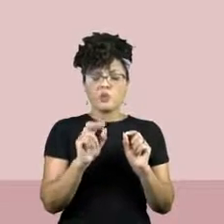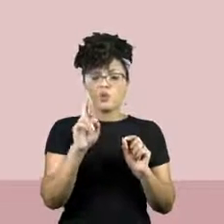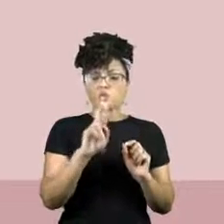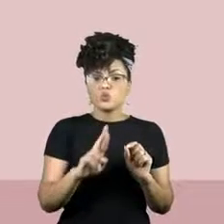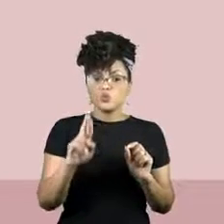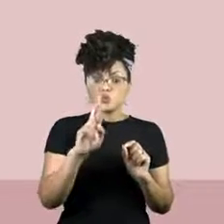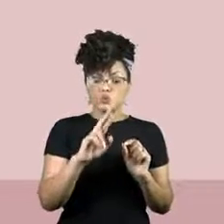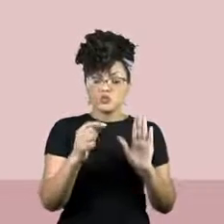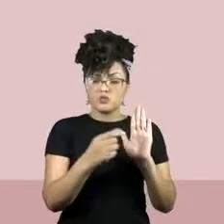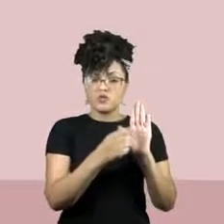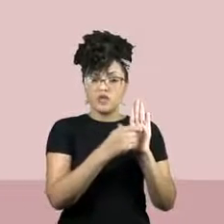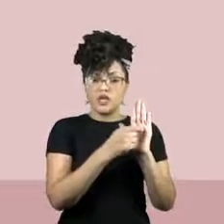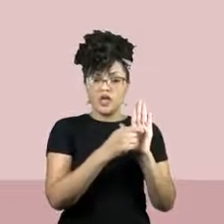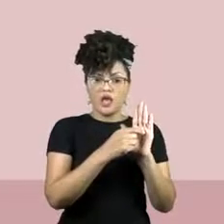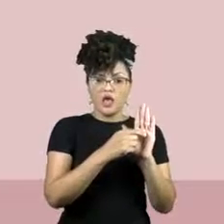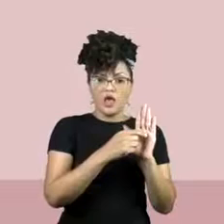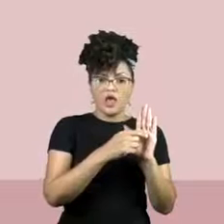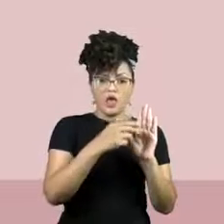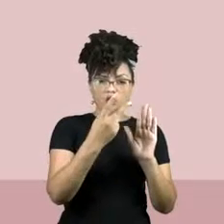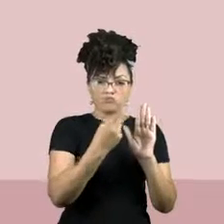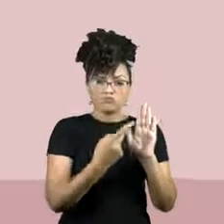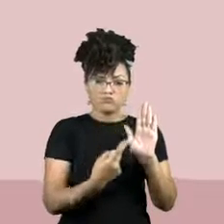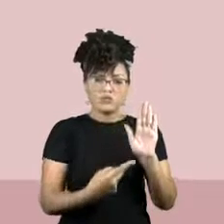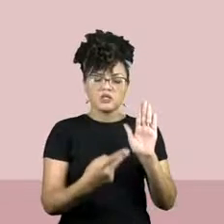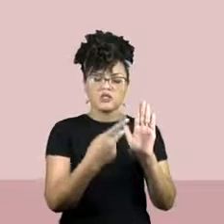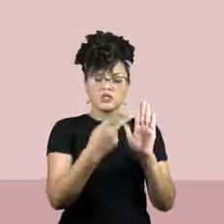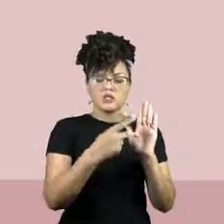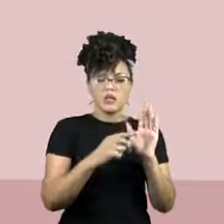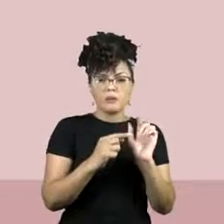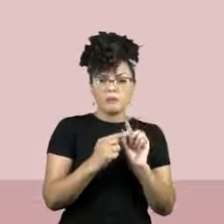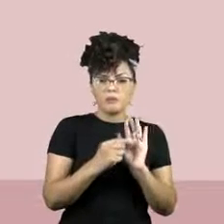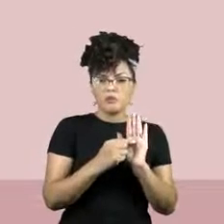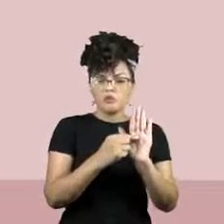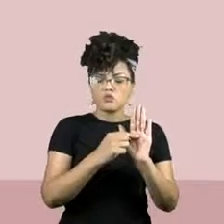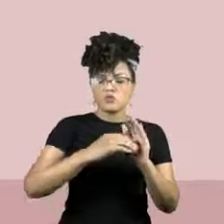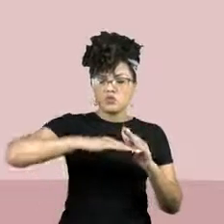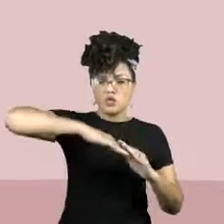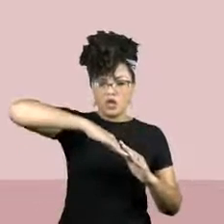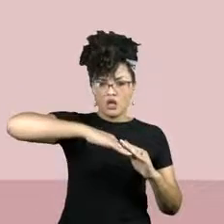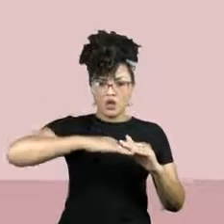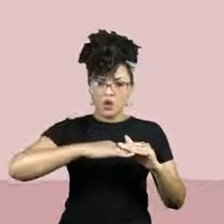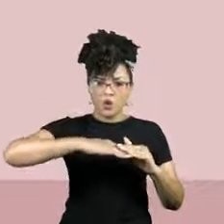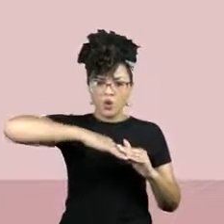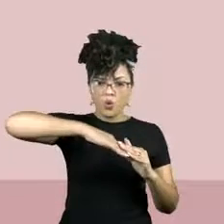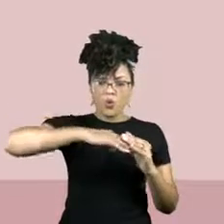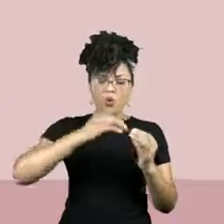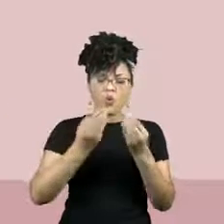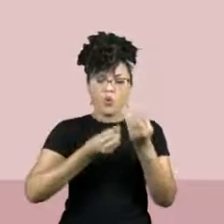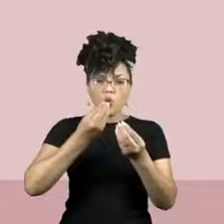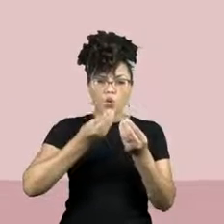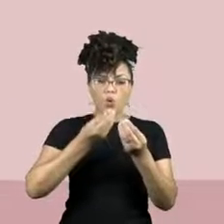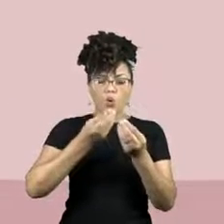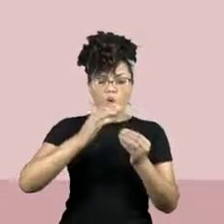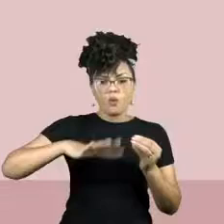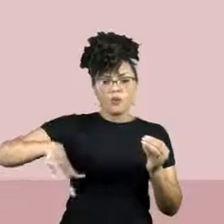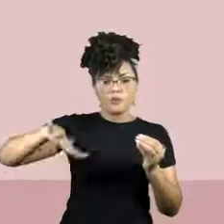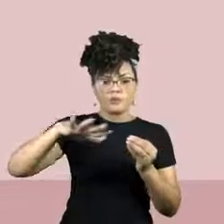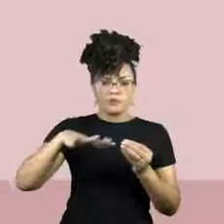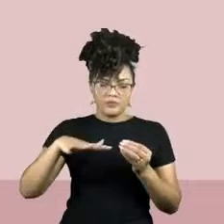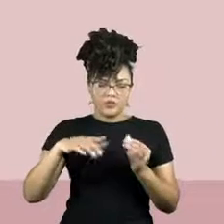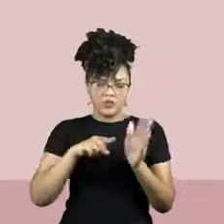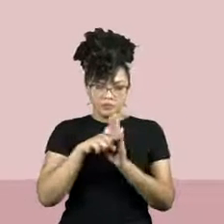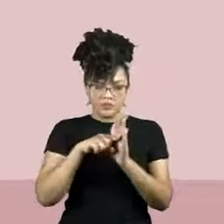do software para desenhar e representar o nosso talude. Tá? Por que eu falo muitas vezes importar e por que aqui eu trouxe um exemplo de importação?